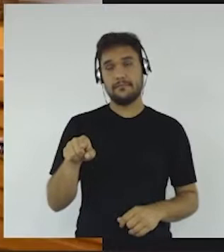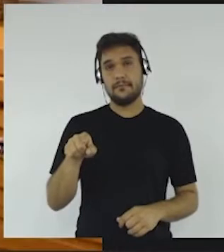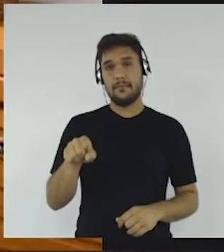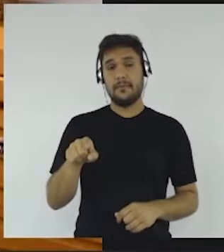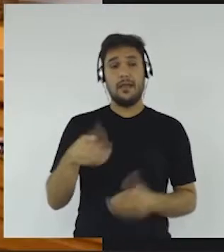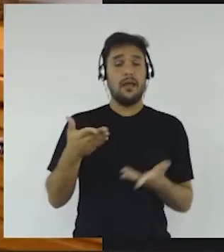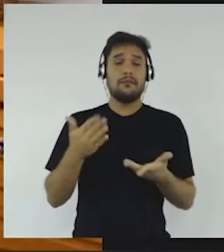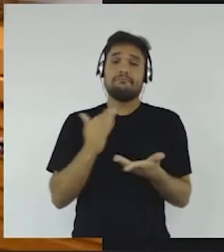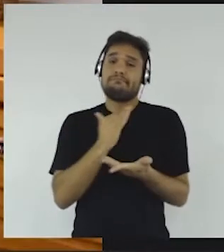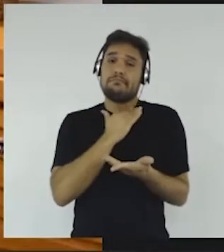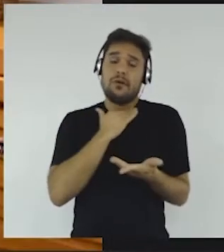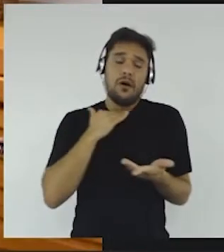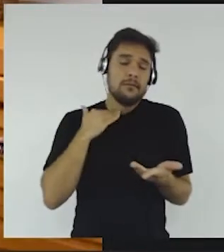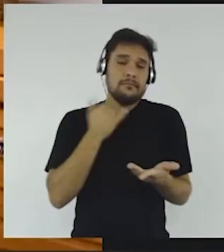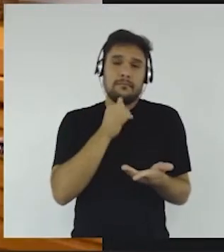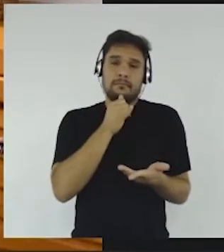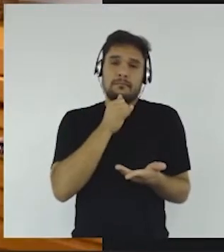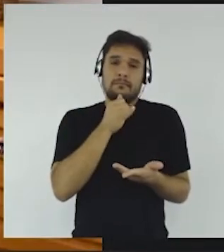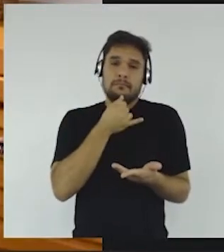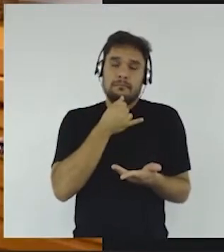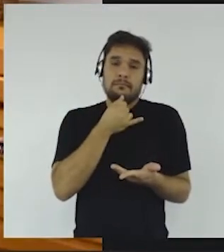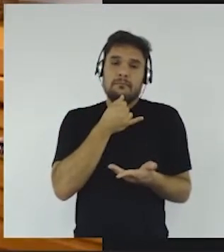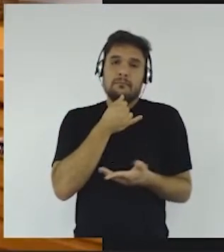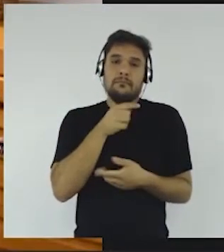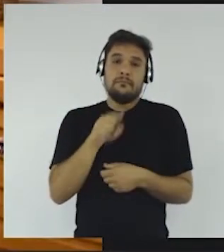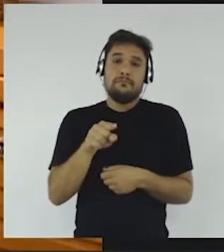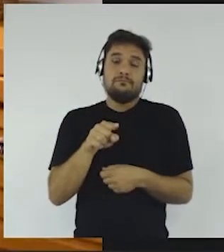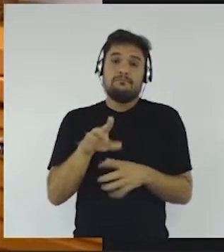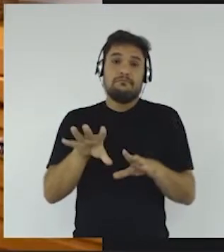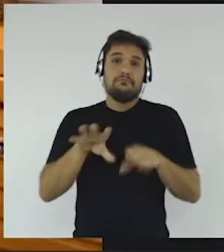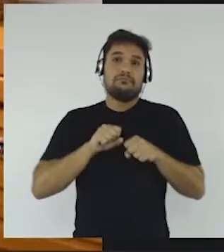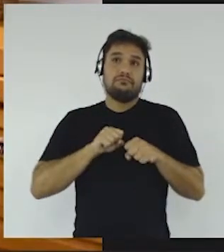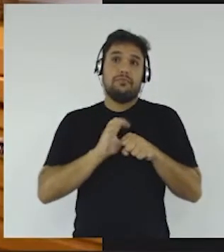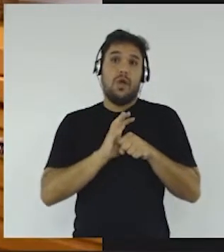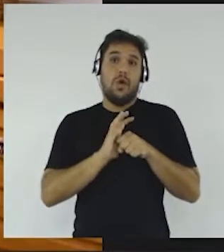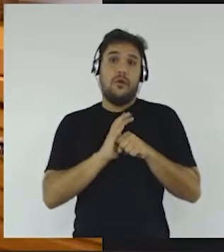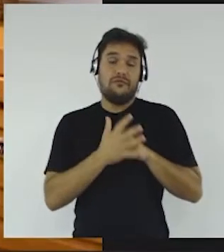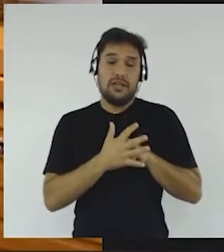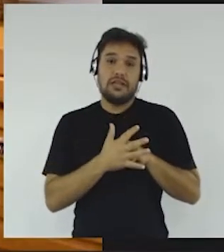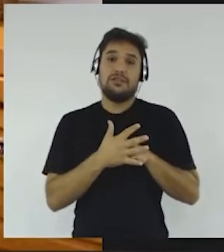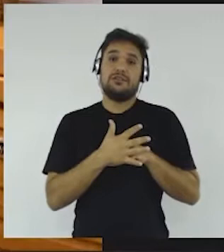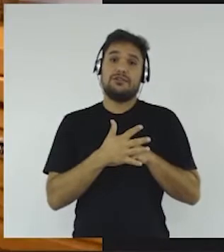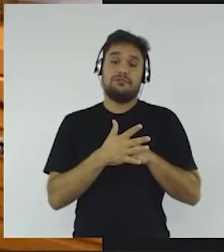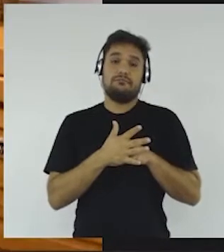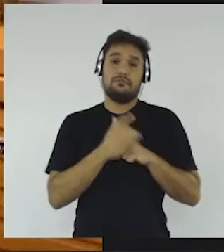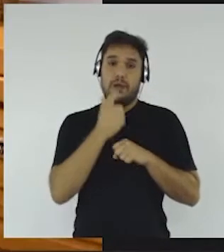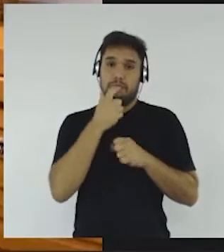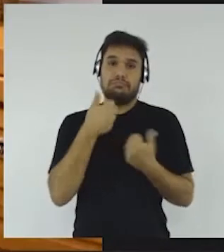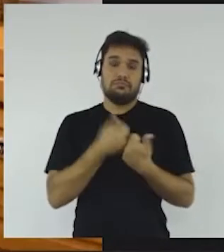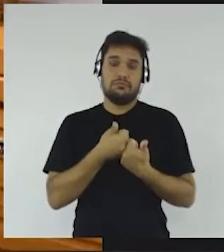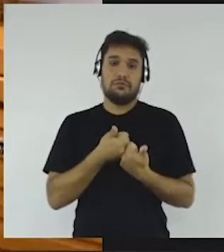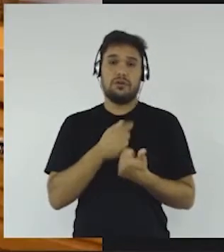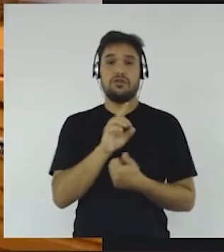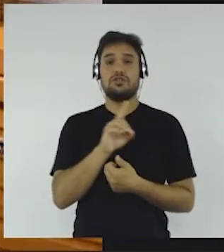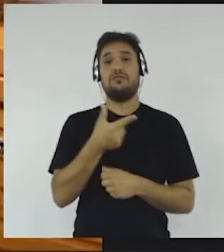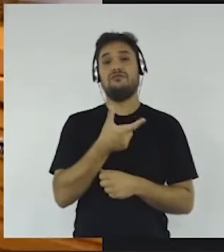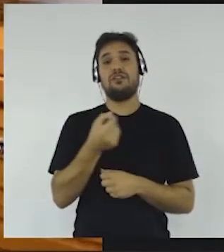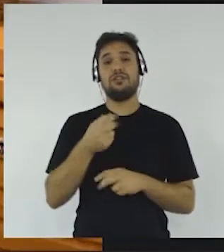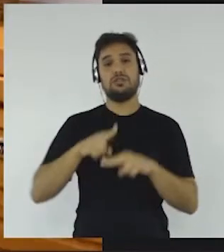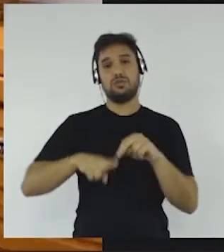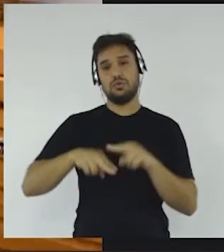nos deixou, né? Foi vítima da Covid-19 recentemente, em 20 de